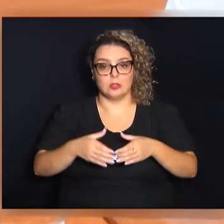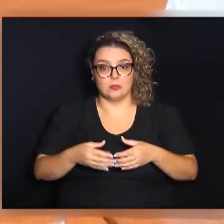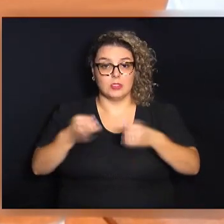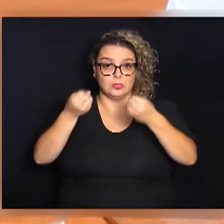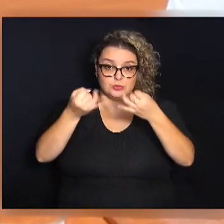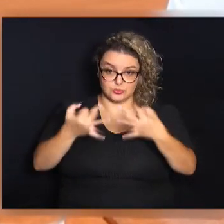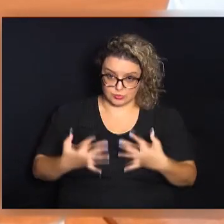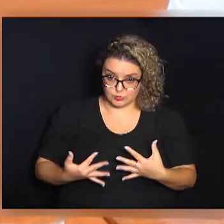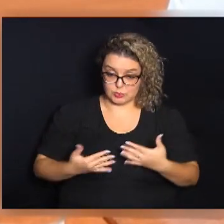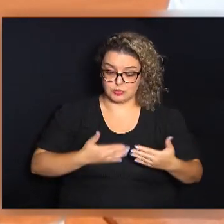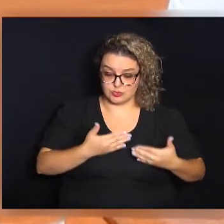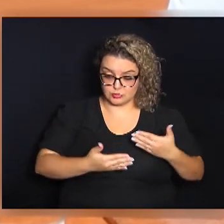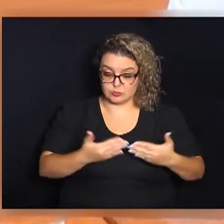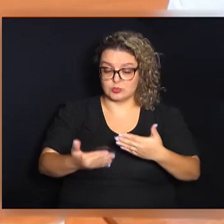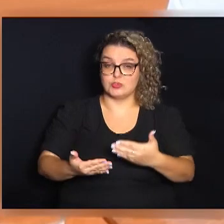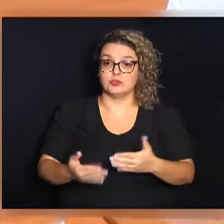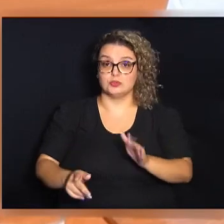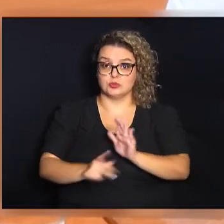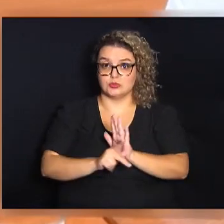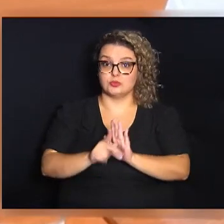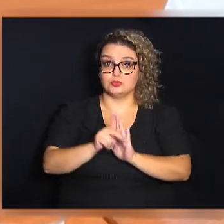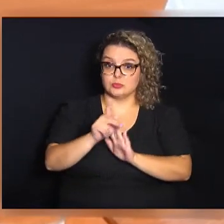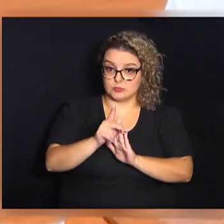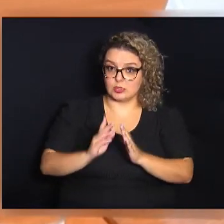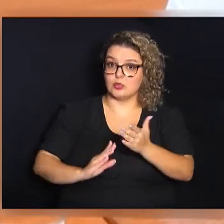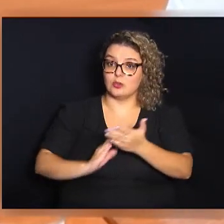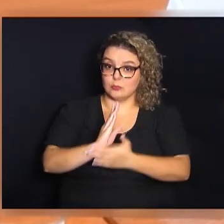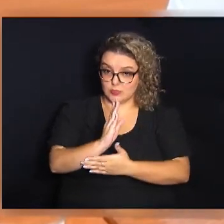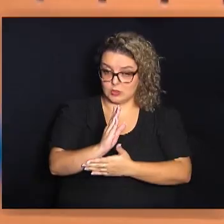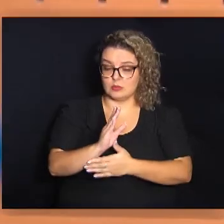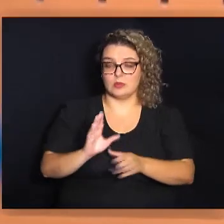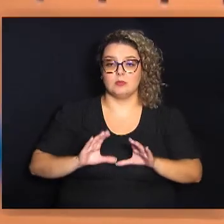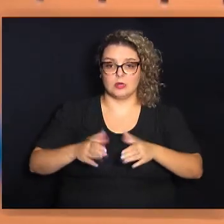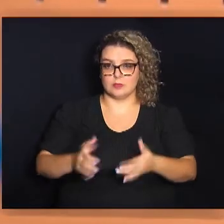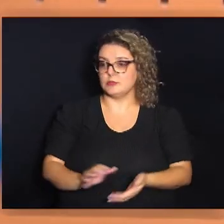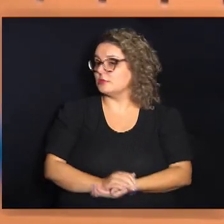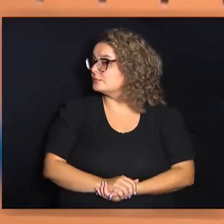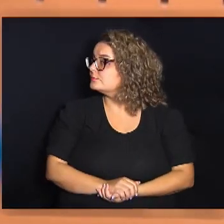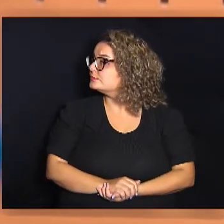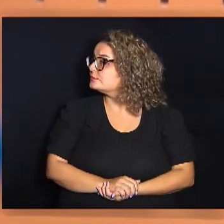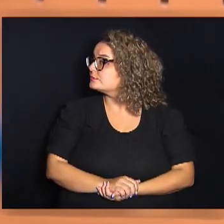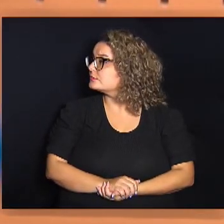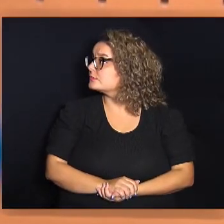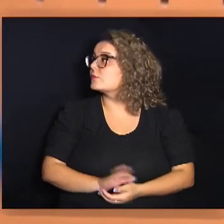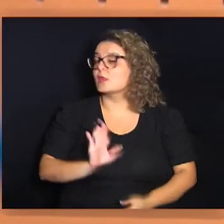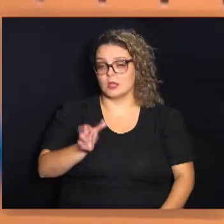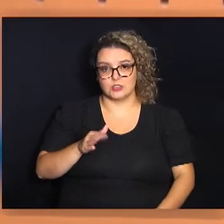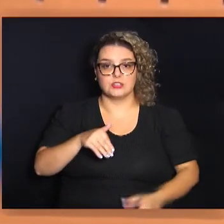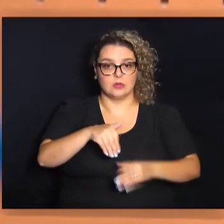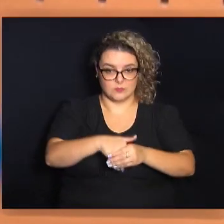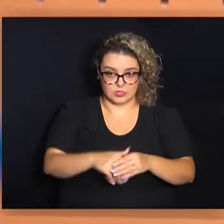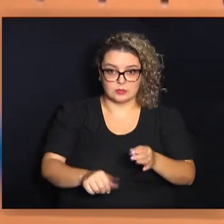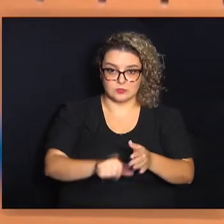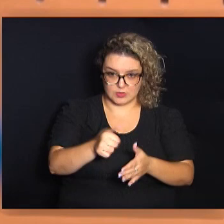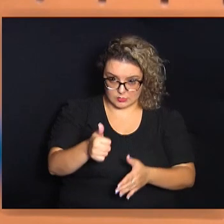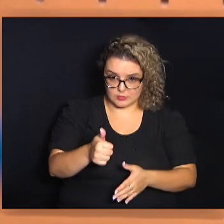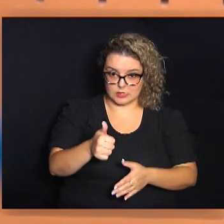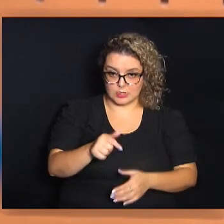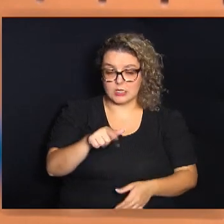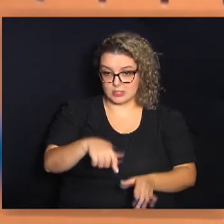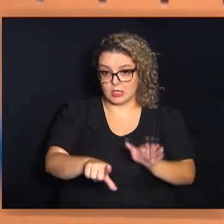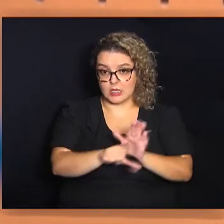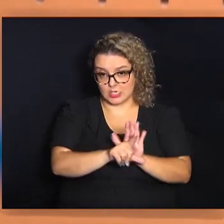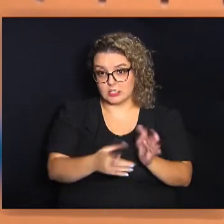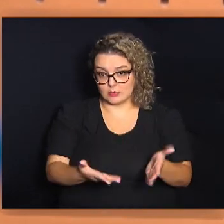sobre os trâmites dos projetos que foram aprovados pela comissão. Eles já foram votados em primeira votação, que é a